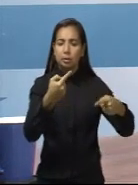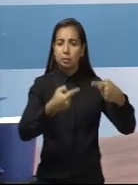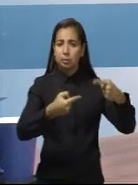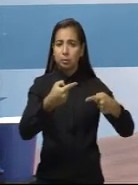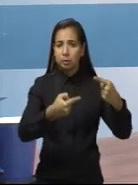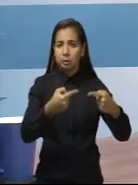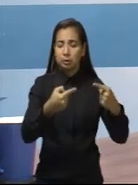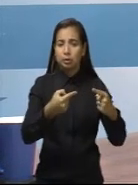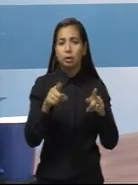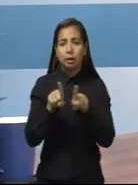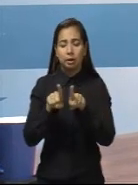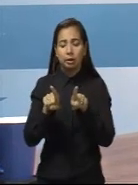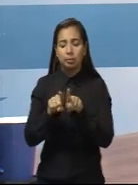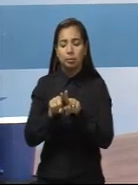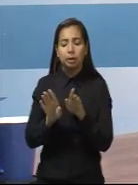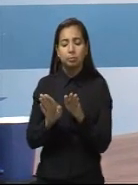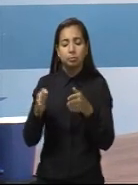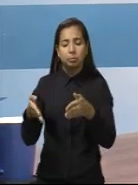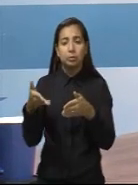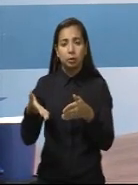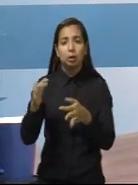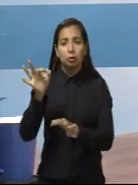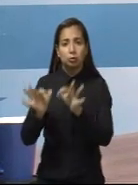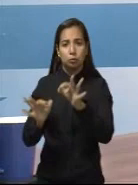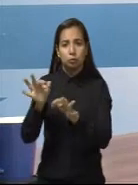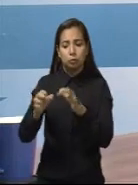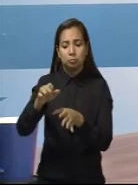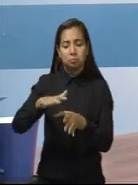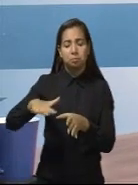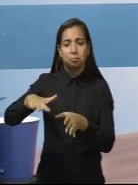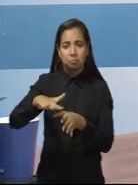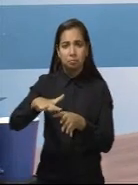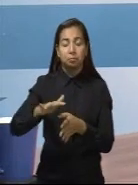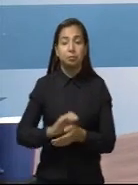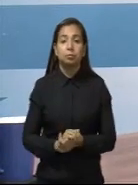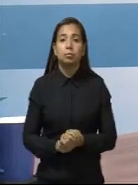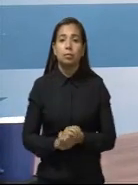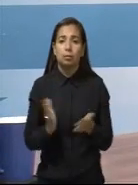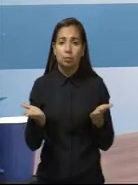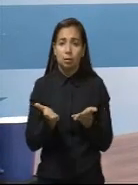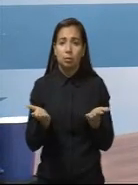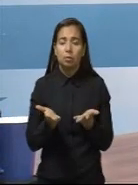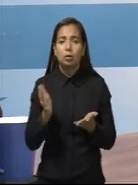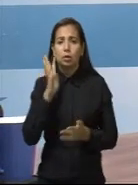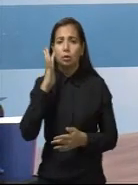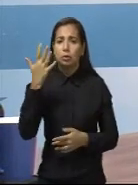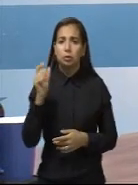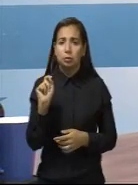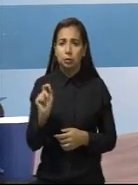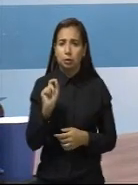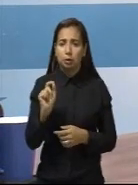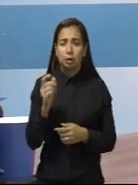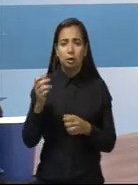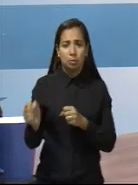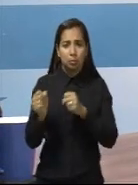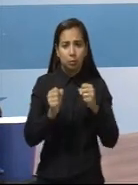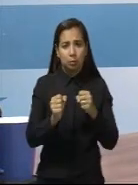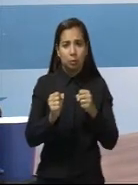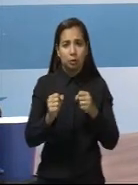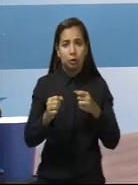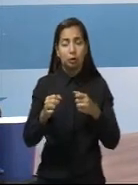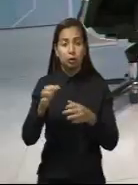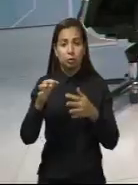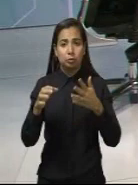classe, do Poder Judiciário, integrante do Poder Judiciário. Agora resolveram, então, trazer o Poder Judiciário, depois de muito combate à